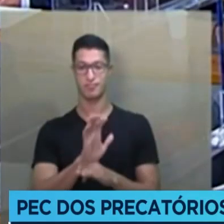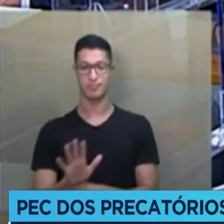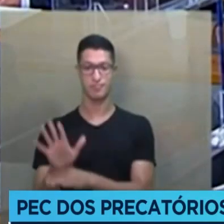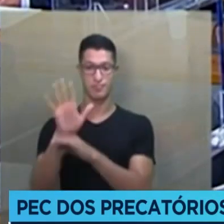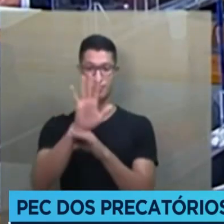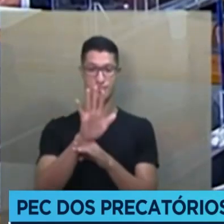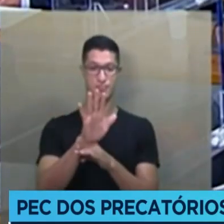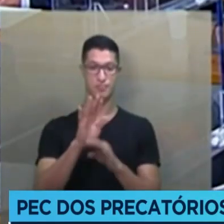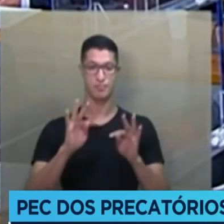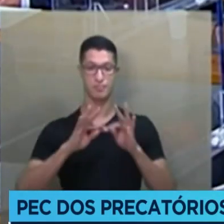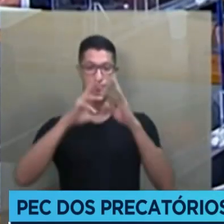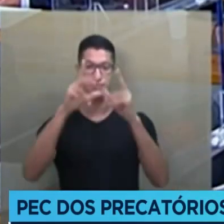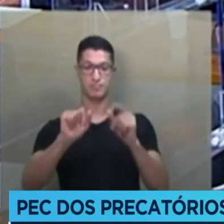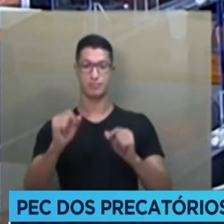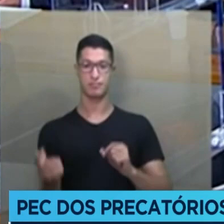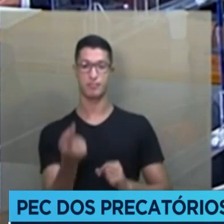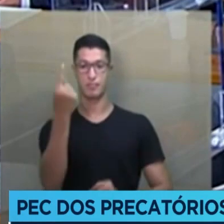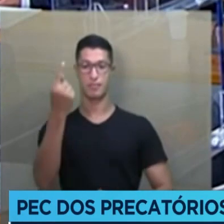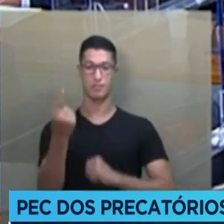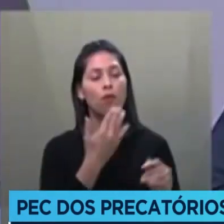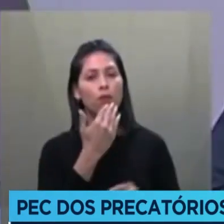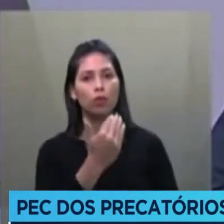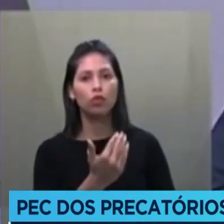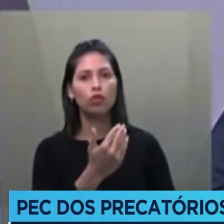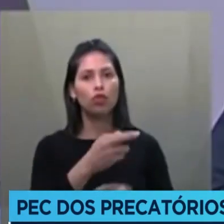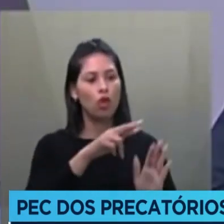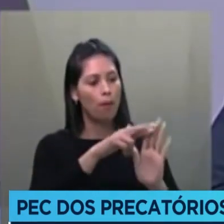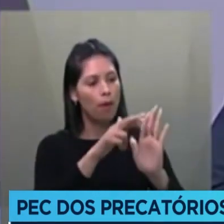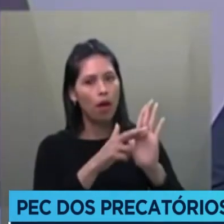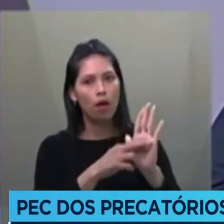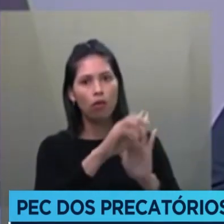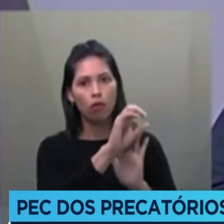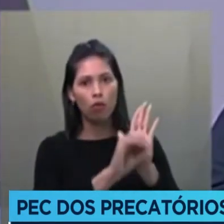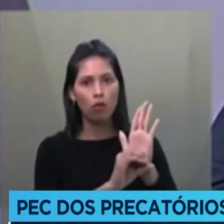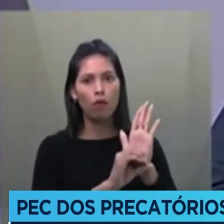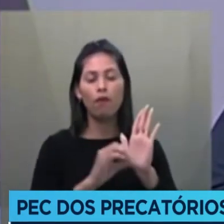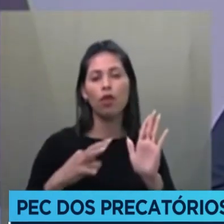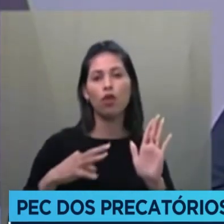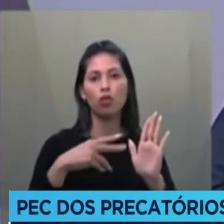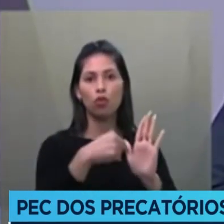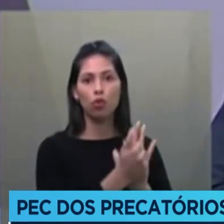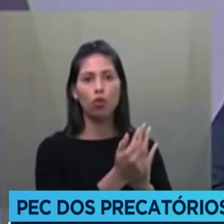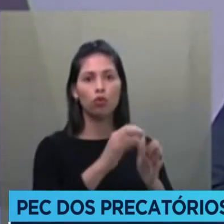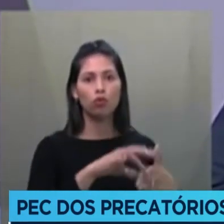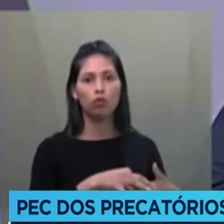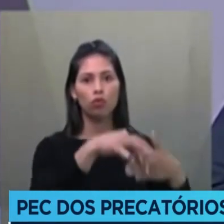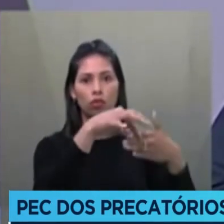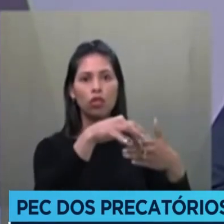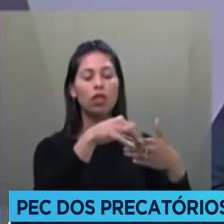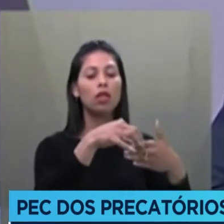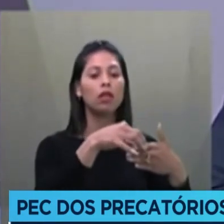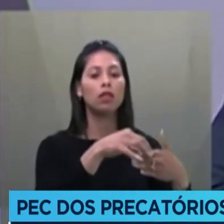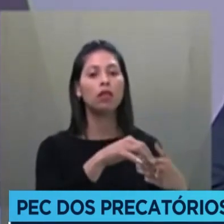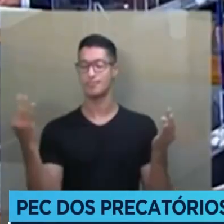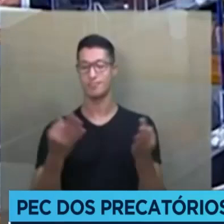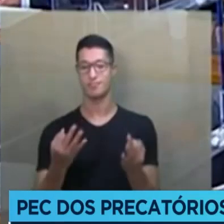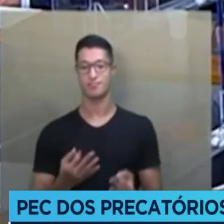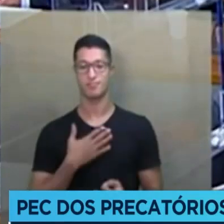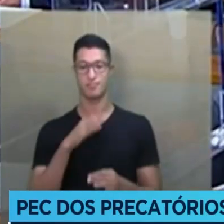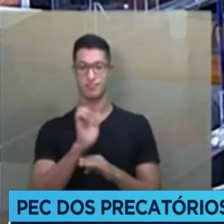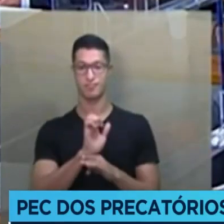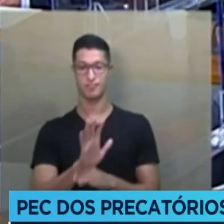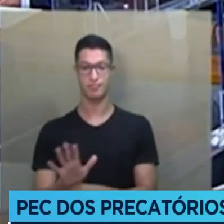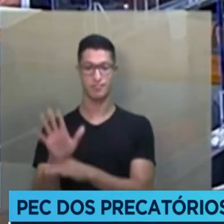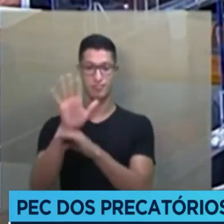do Senado, a medida vai para o plenário da Casa para ser aprovada. Se os senadores aprovarem em plenário as mudanças que foram propostas pelo